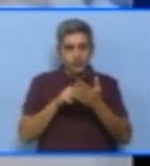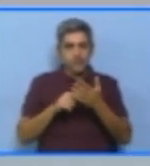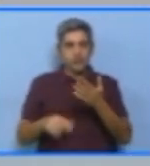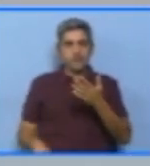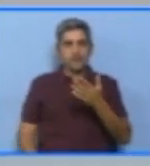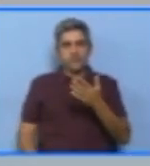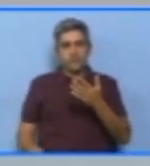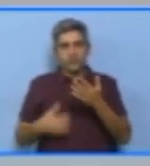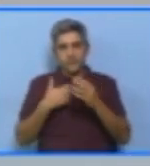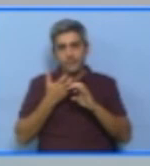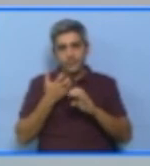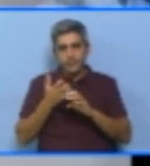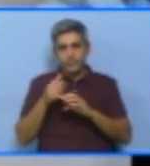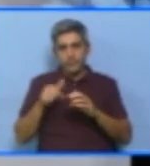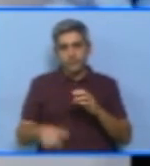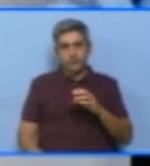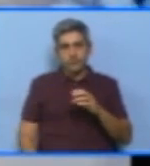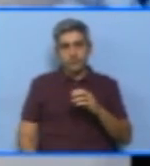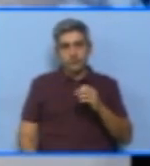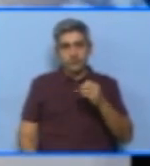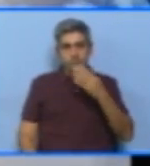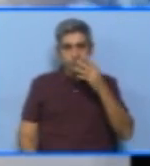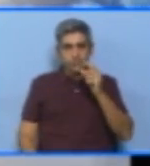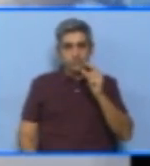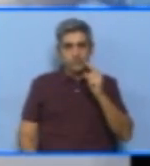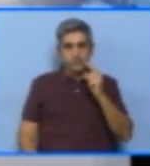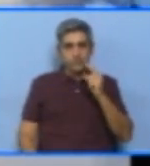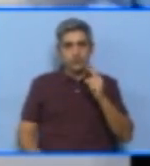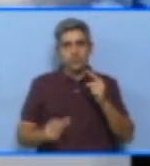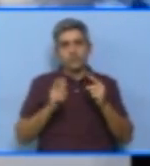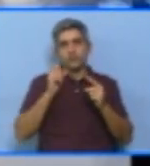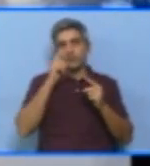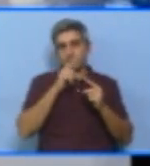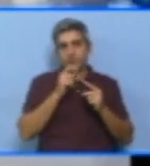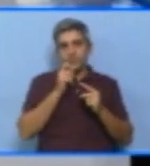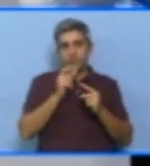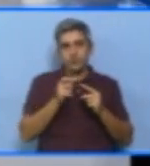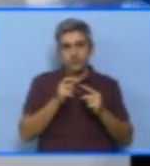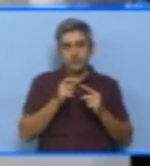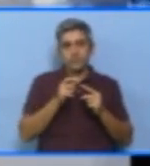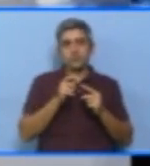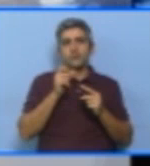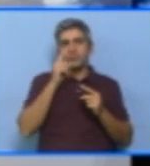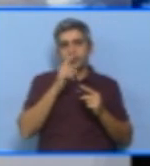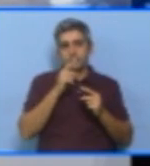E eu destacaria logo o primeiro aspecto. A quem é que Jesus dirige a parábola?